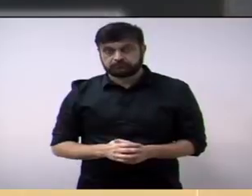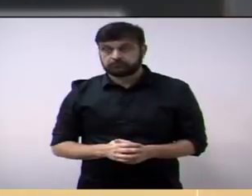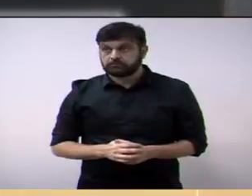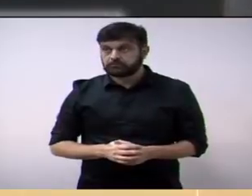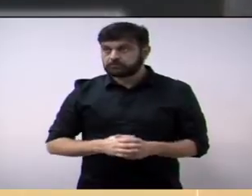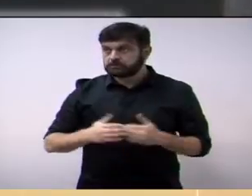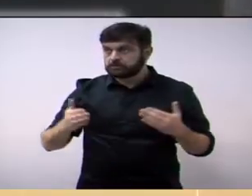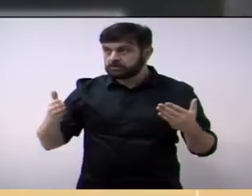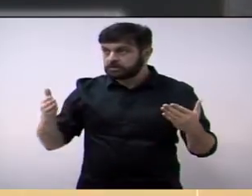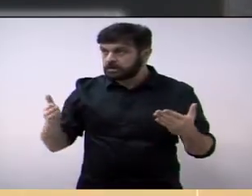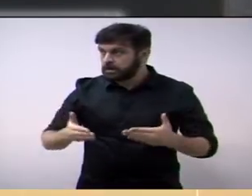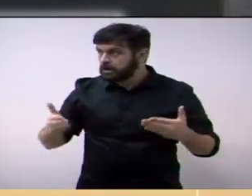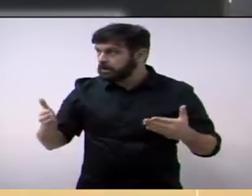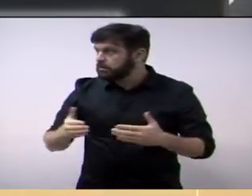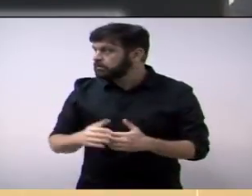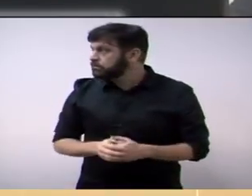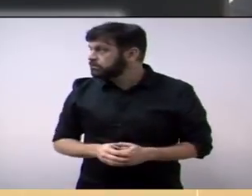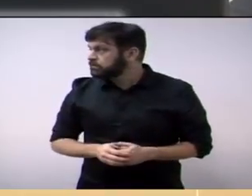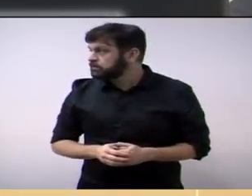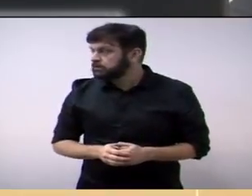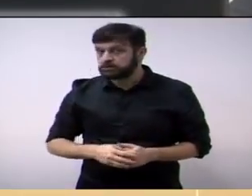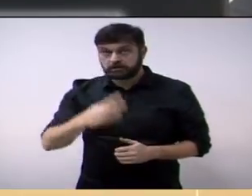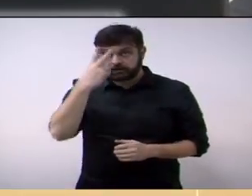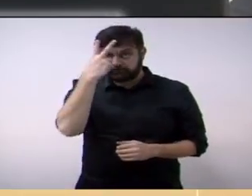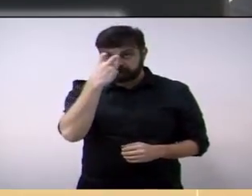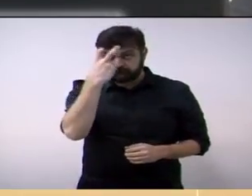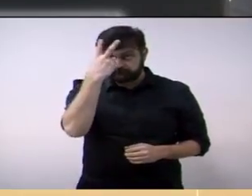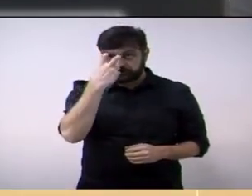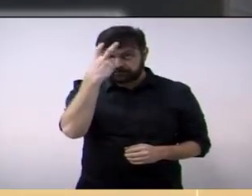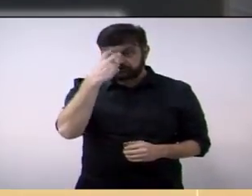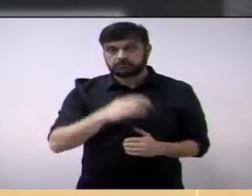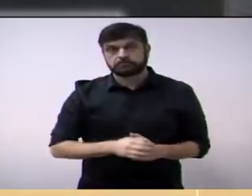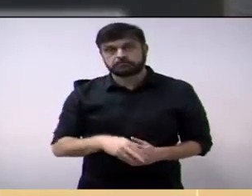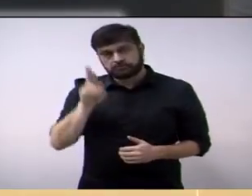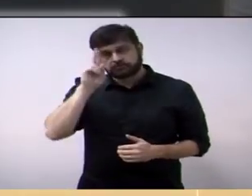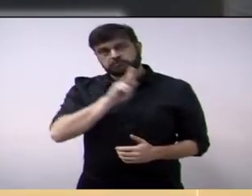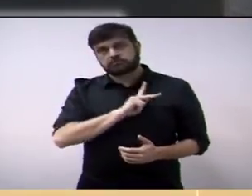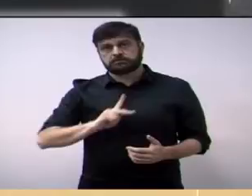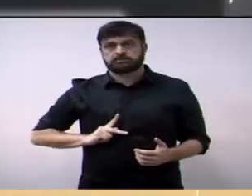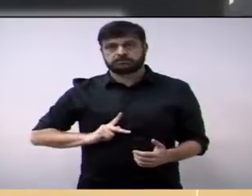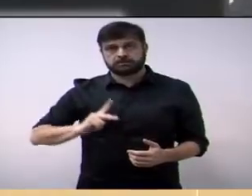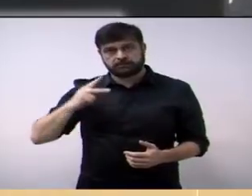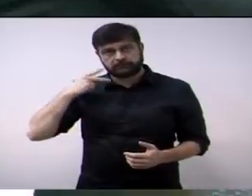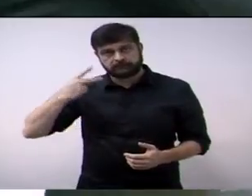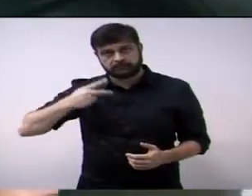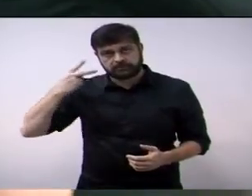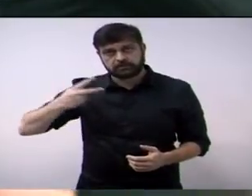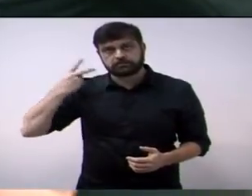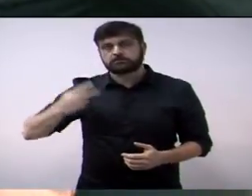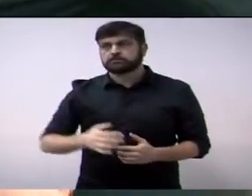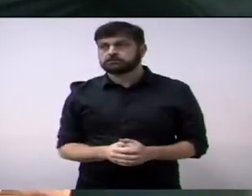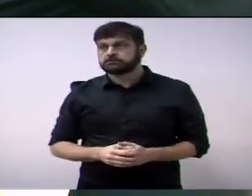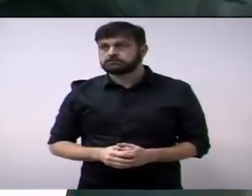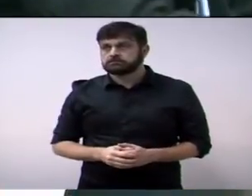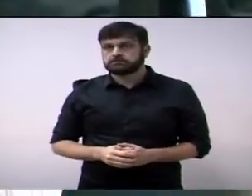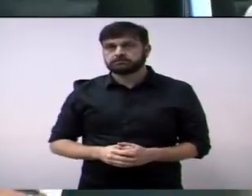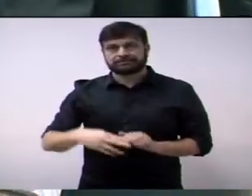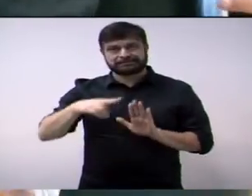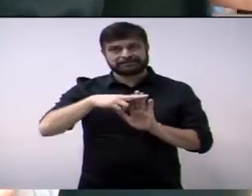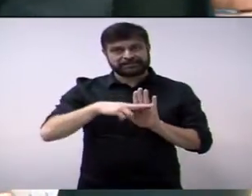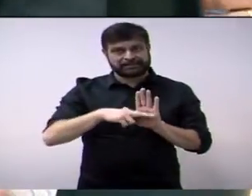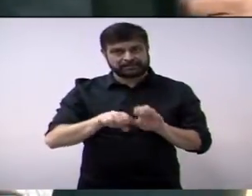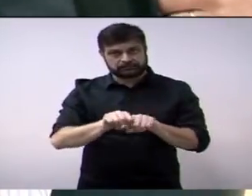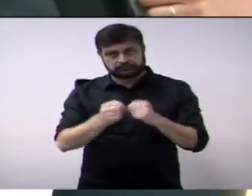Com a palavra, o vereador doutor Fábio Valadão. Senhor presidente, colegas vereadores, quebrando aqui